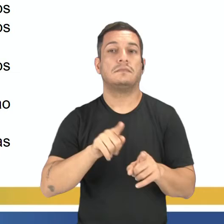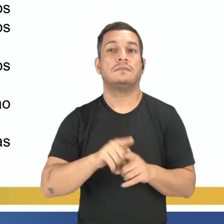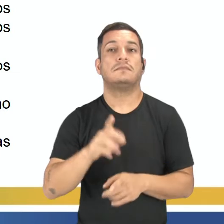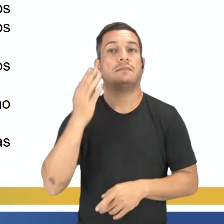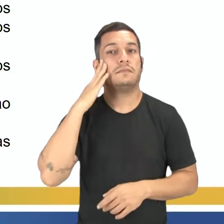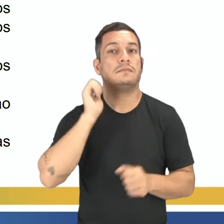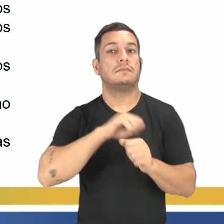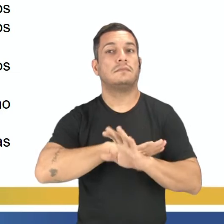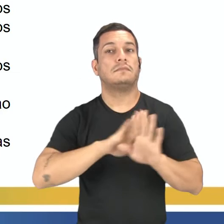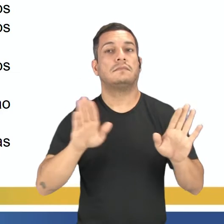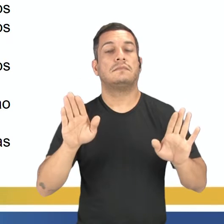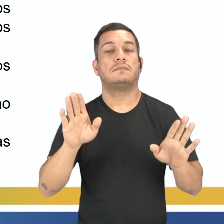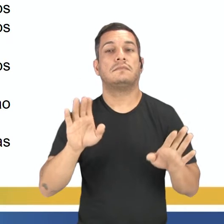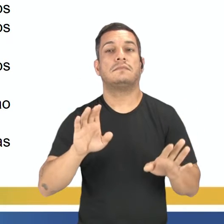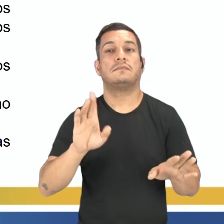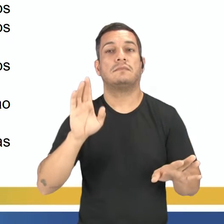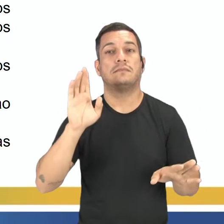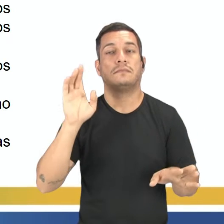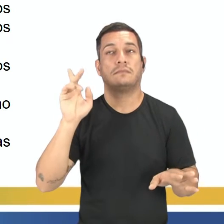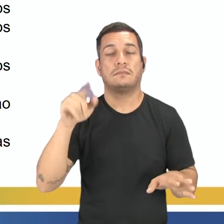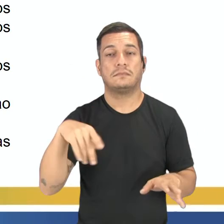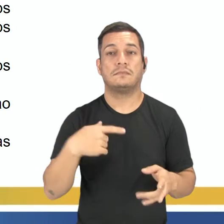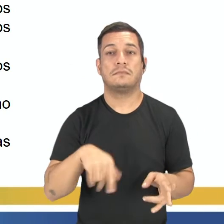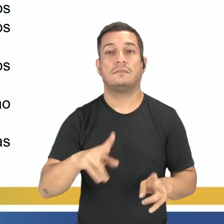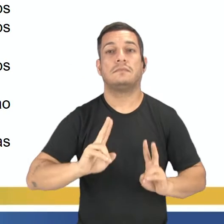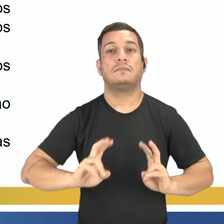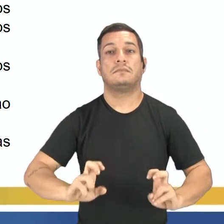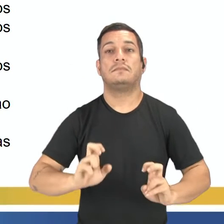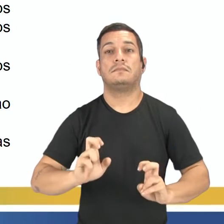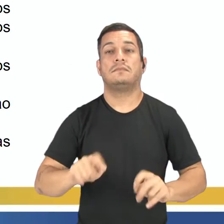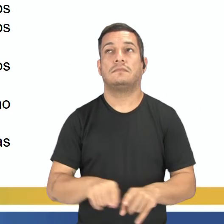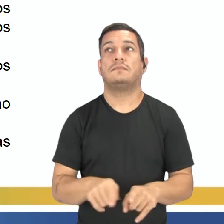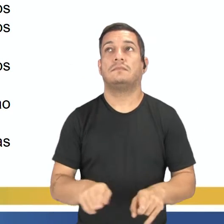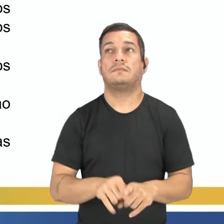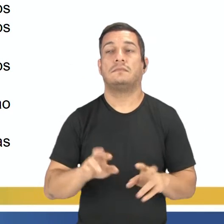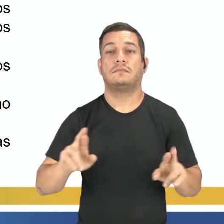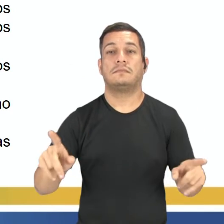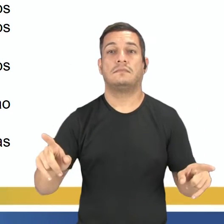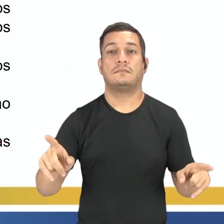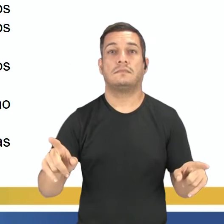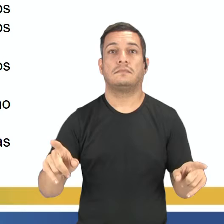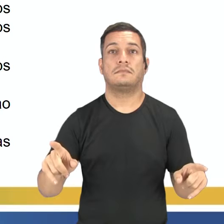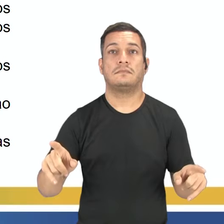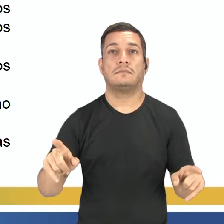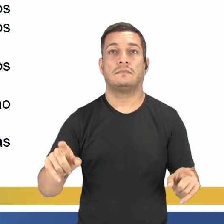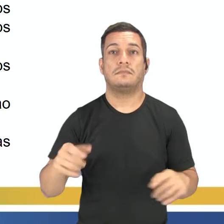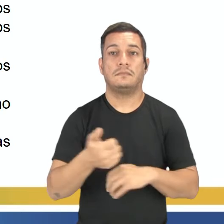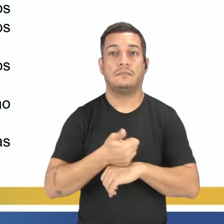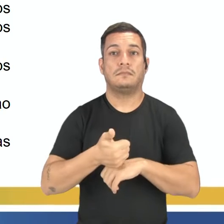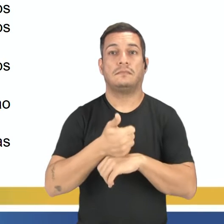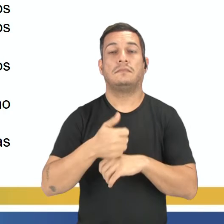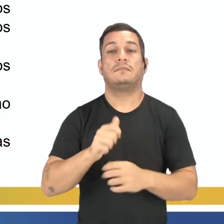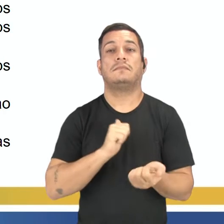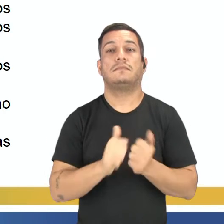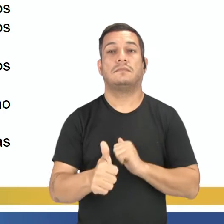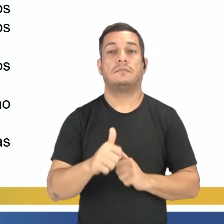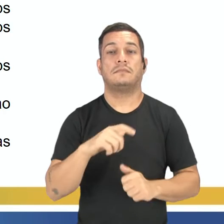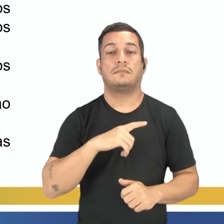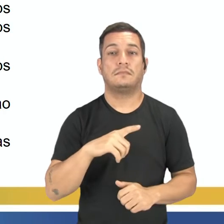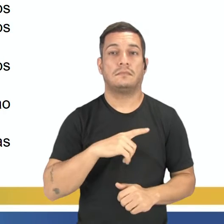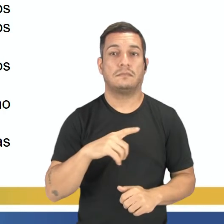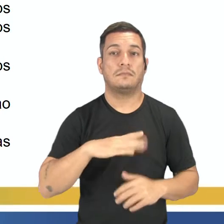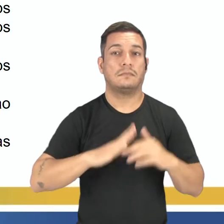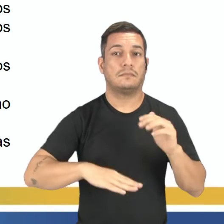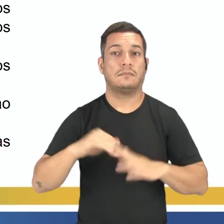vocês entenderam e se vocês perceberam a diferença do salto de qualidade que os esportes de rendimento ou os